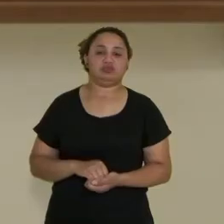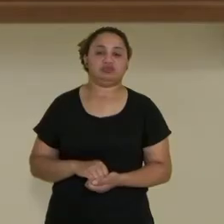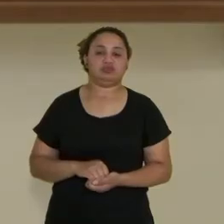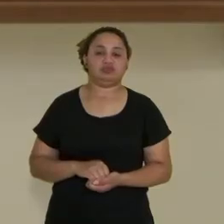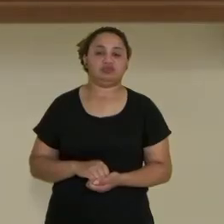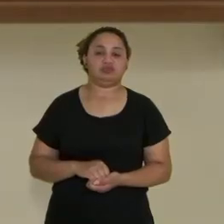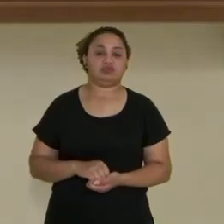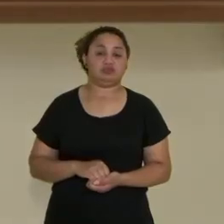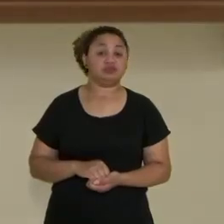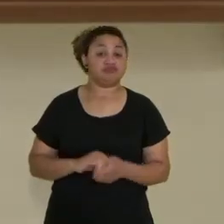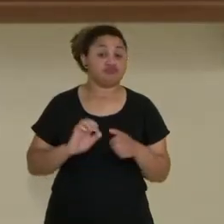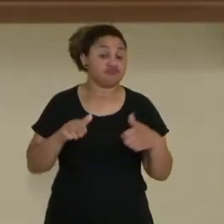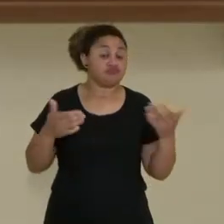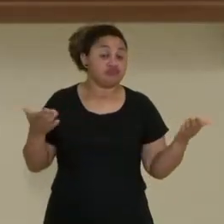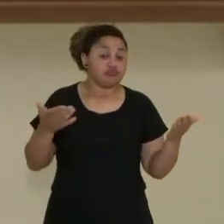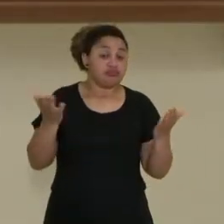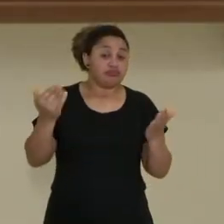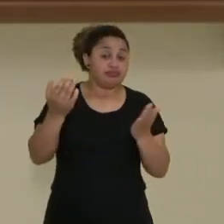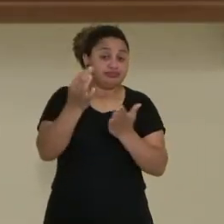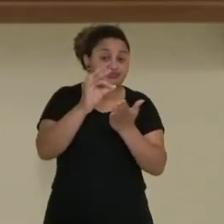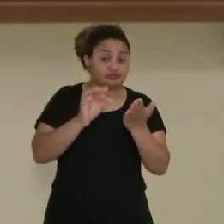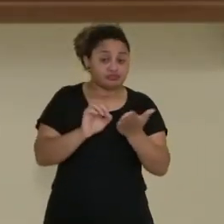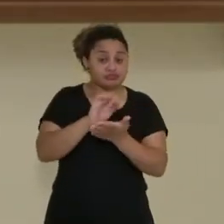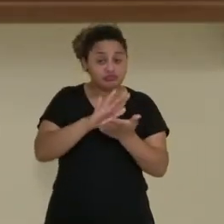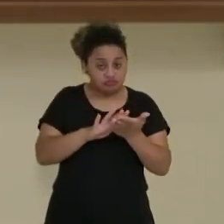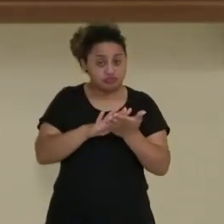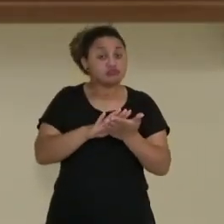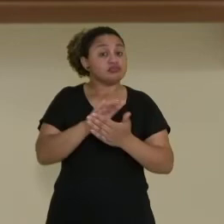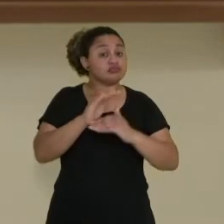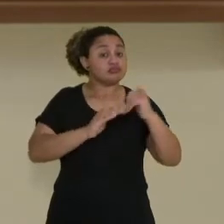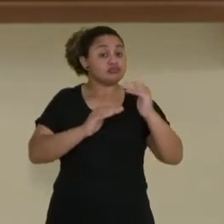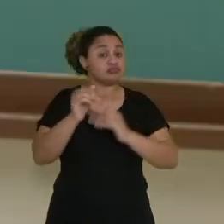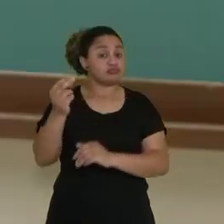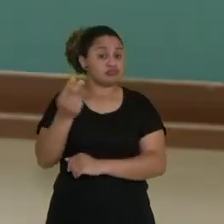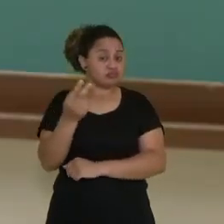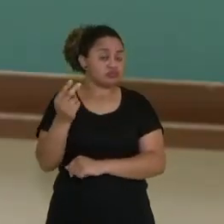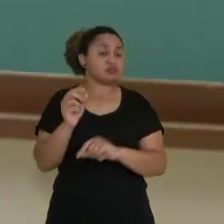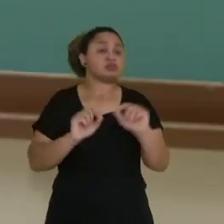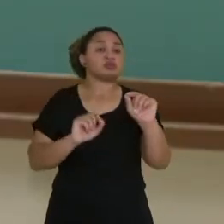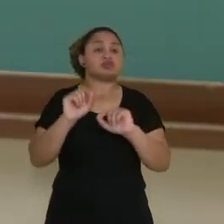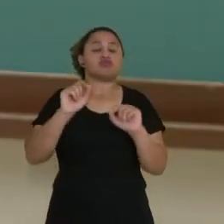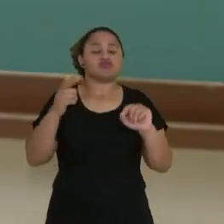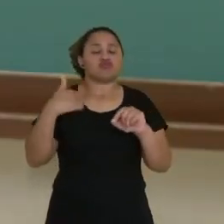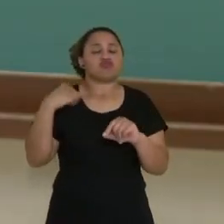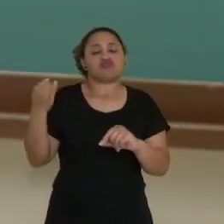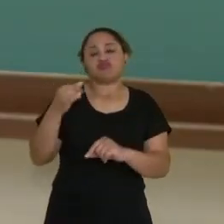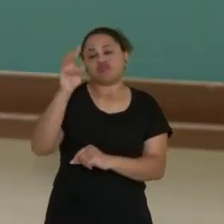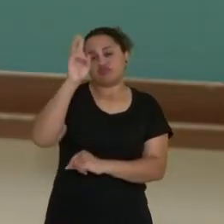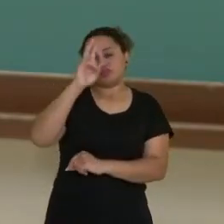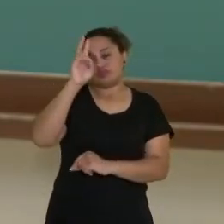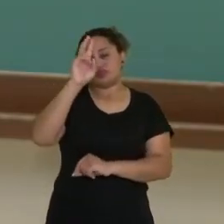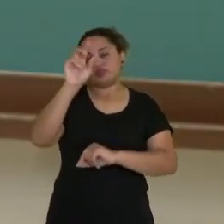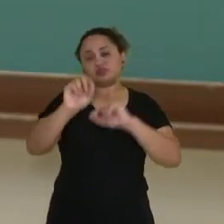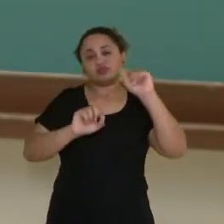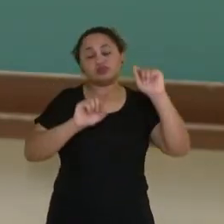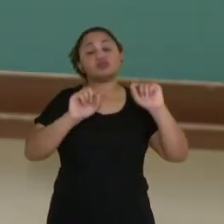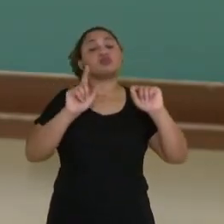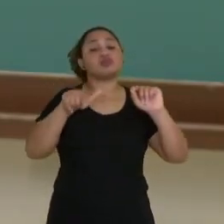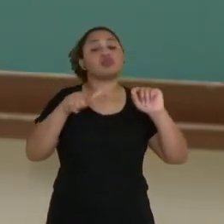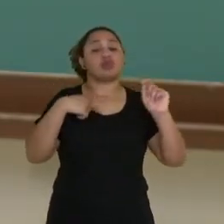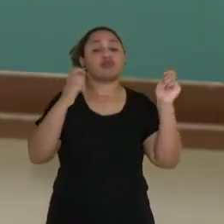Vamos lá, pessoal, vamos corrigir o nosso praticando 2. Então, lembre-se, o que é